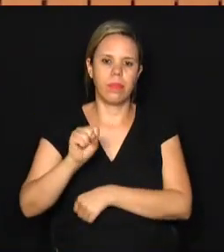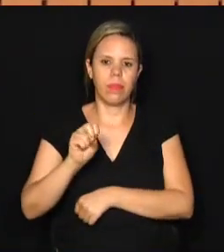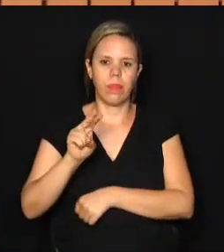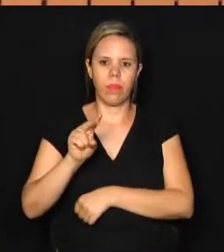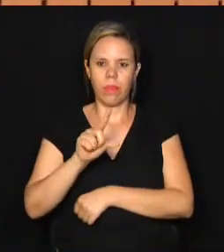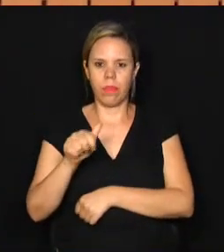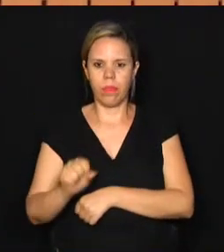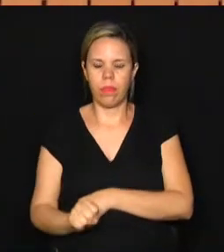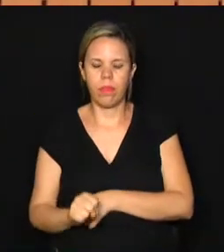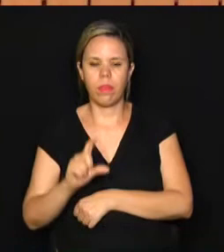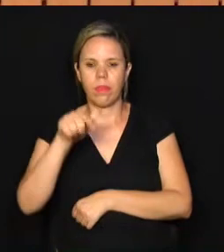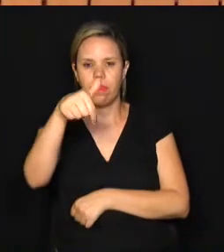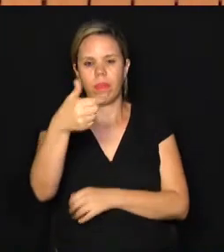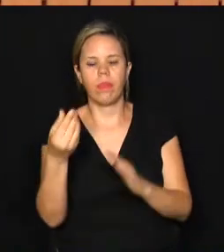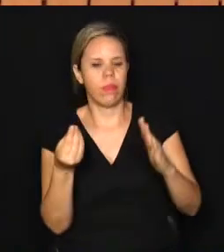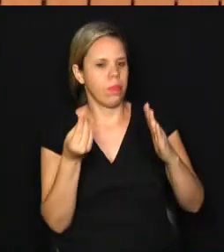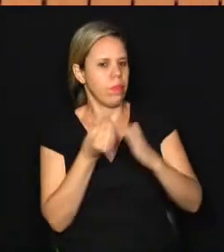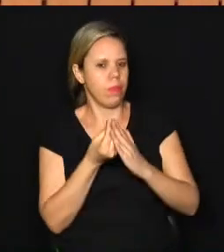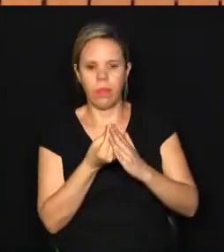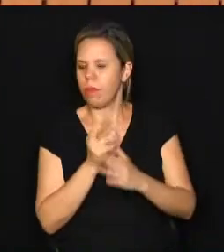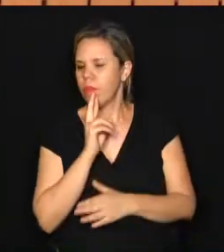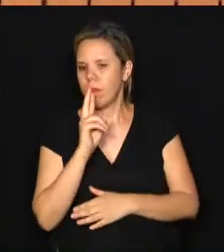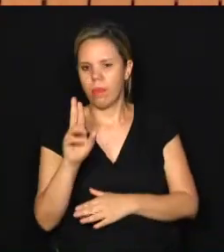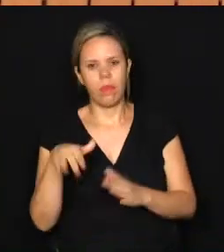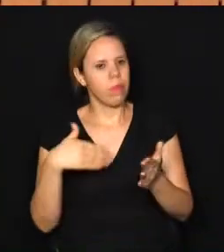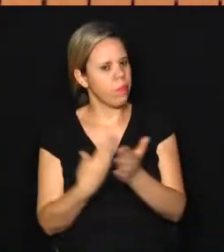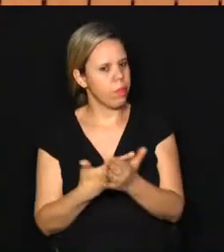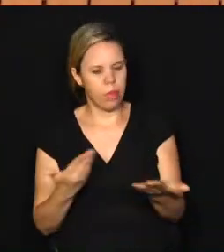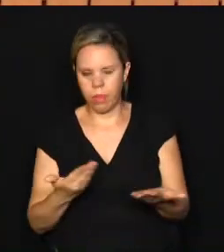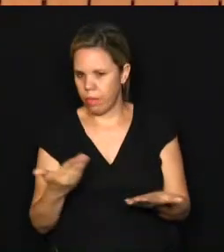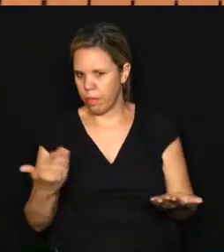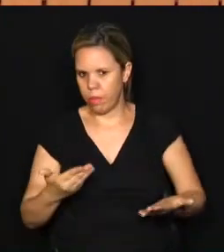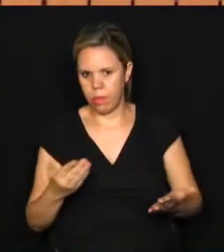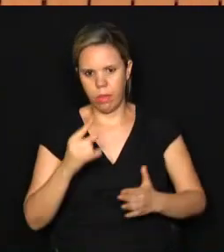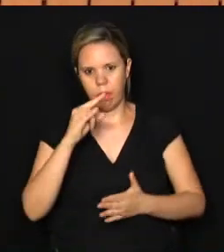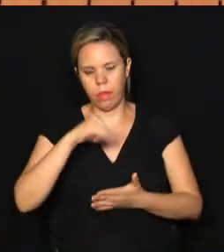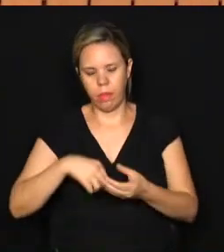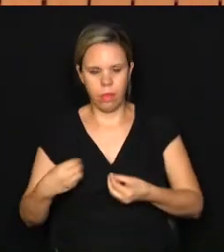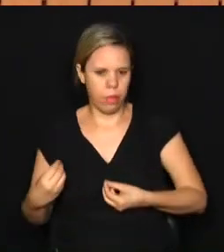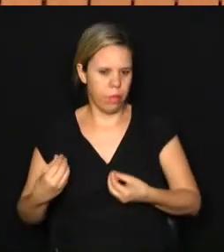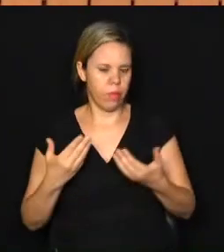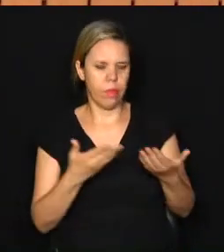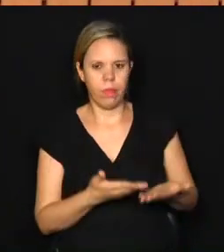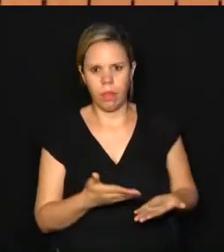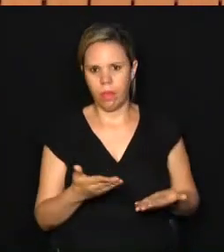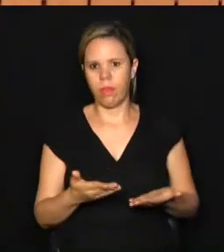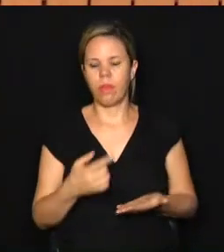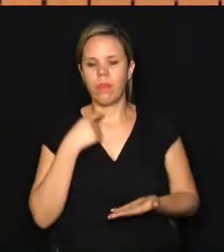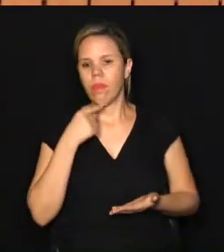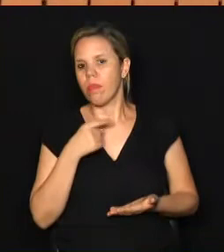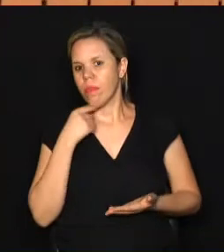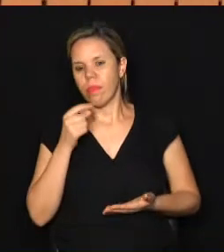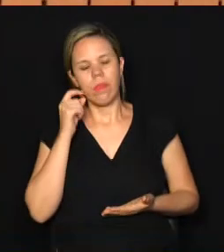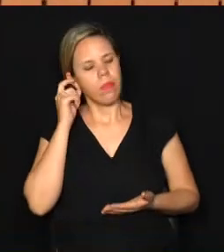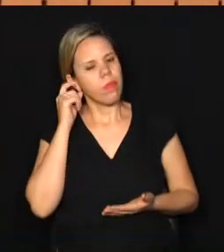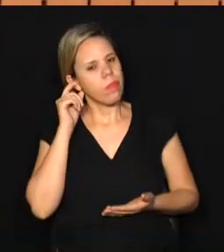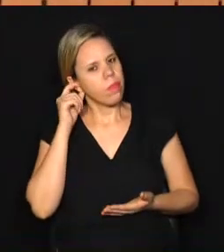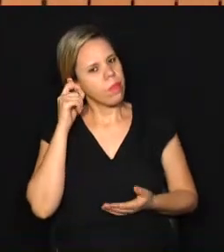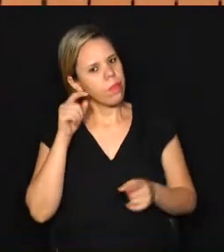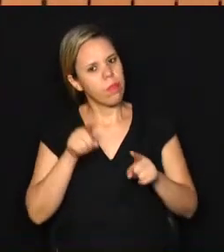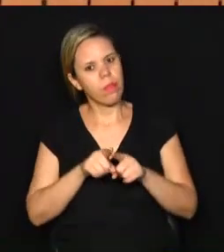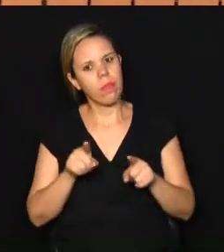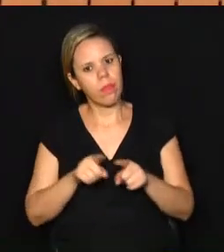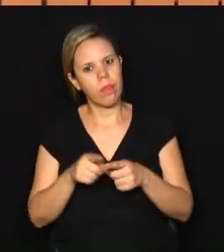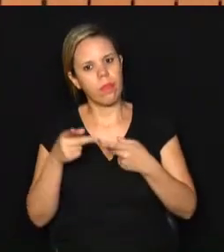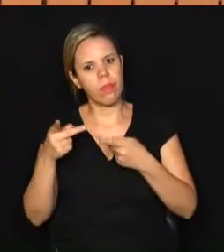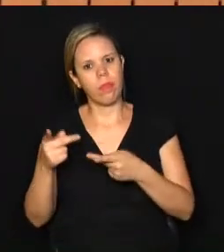Depois disso, a Sanasa não respondeu até hoje os ofícios encaminhados com questionamentos e declinou o convite